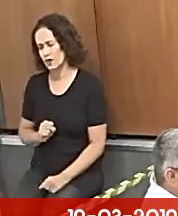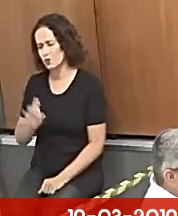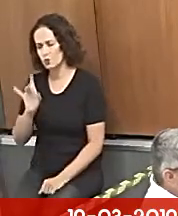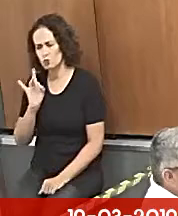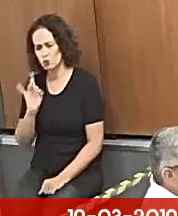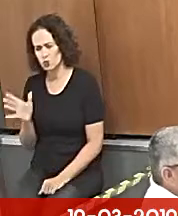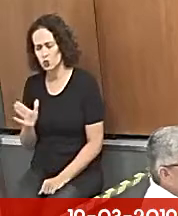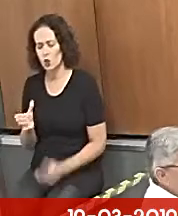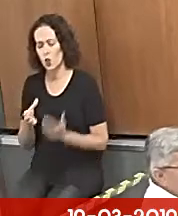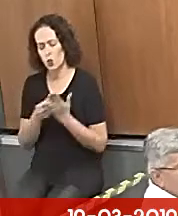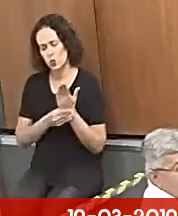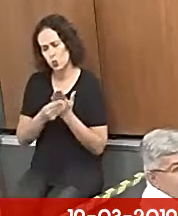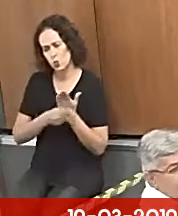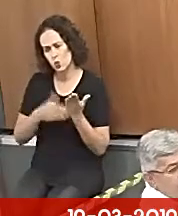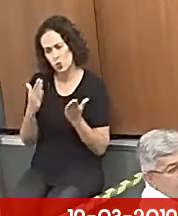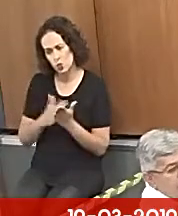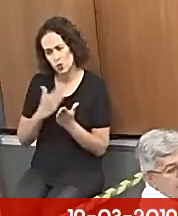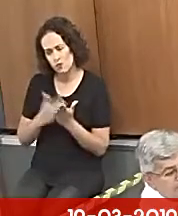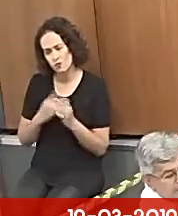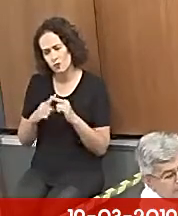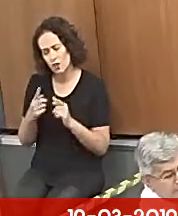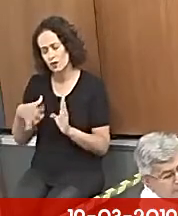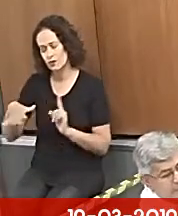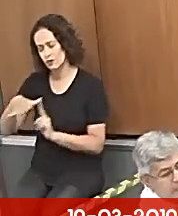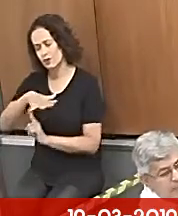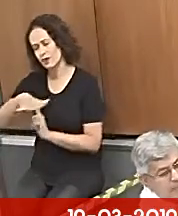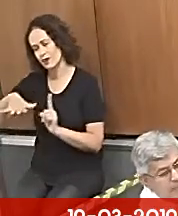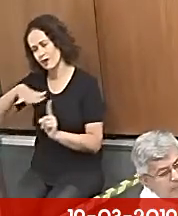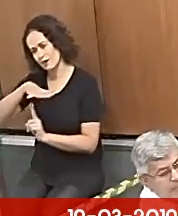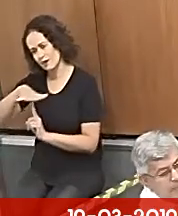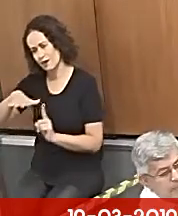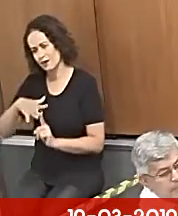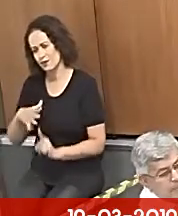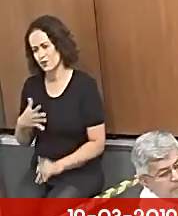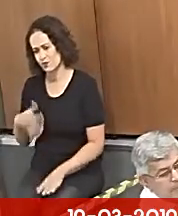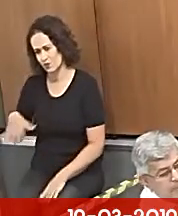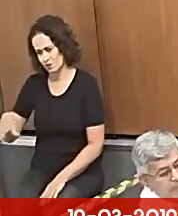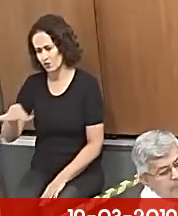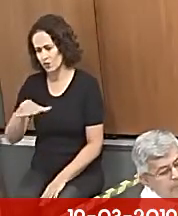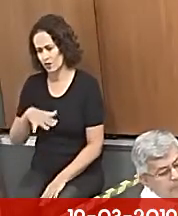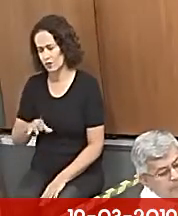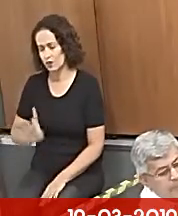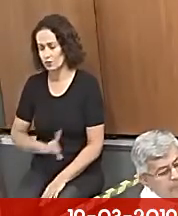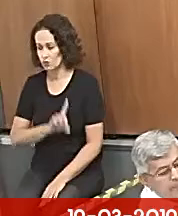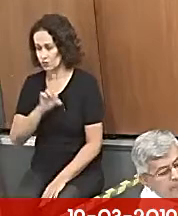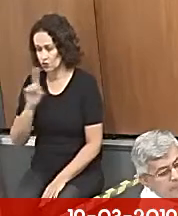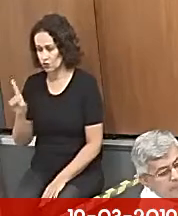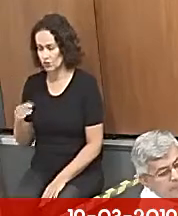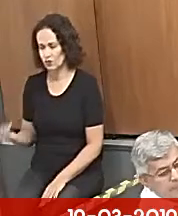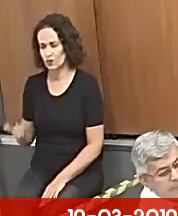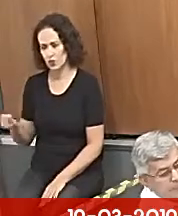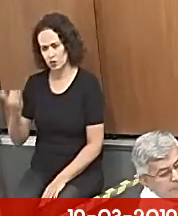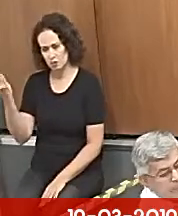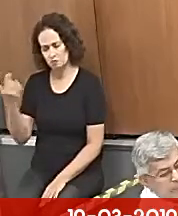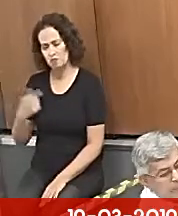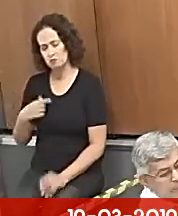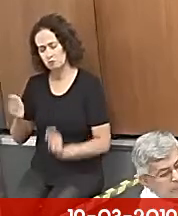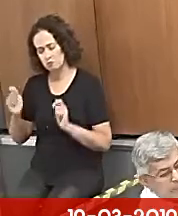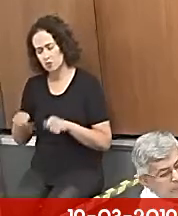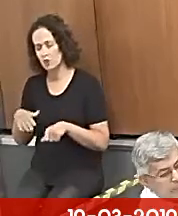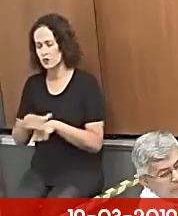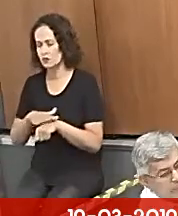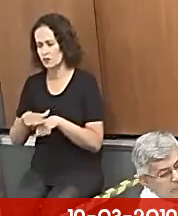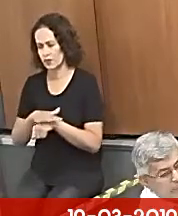mas também na sociedade em geral então onde é muito importante a gente se quiser eu posso conversar com a